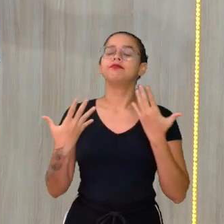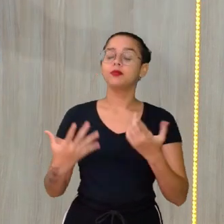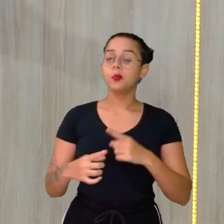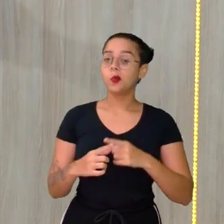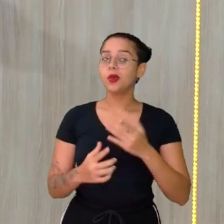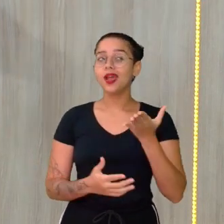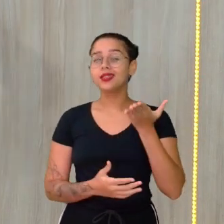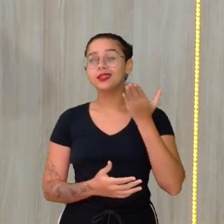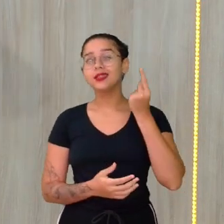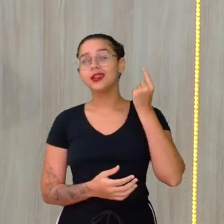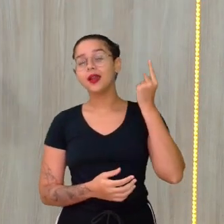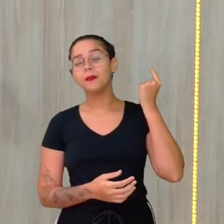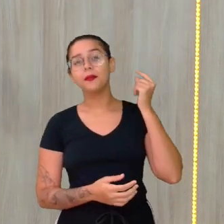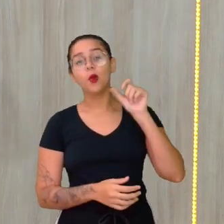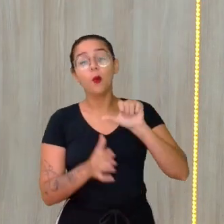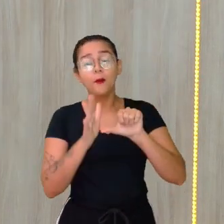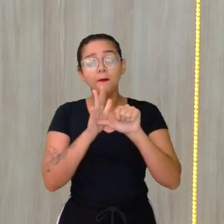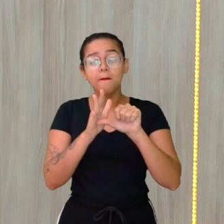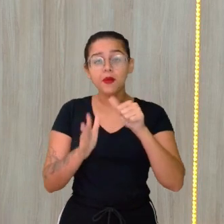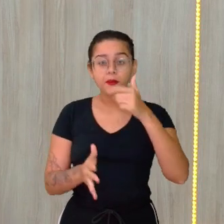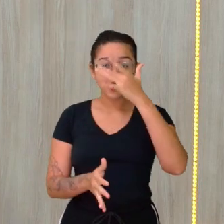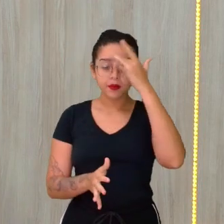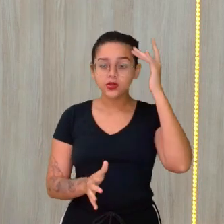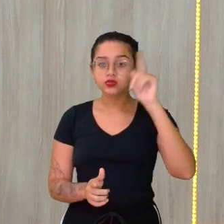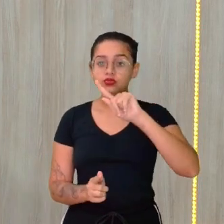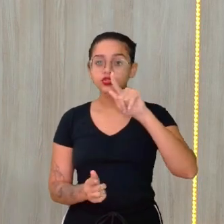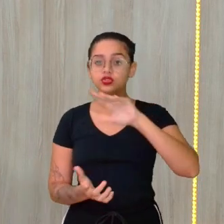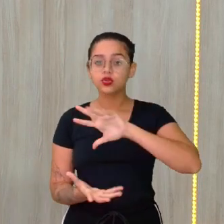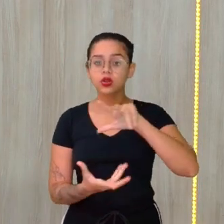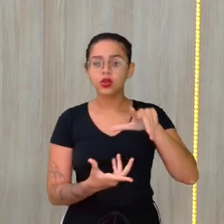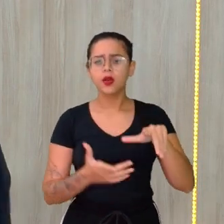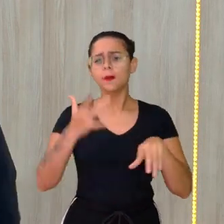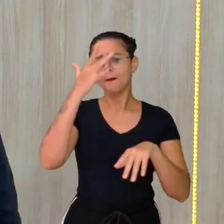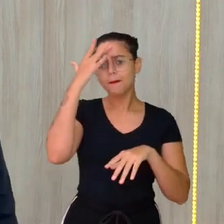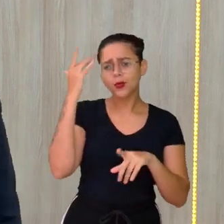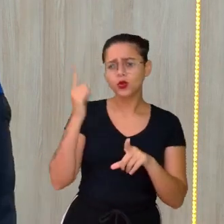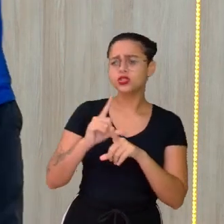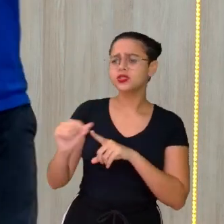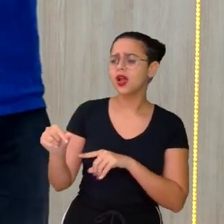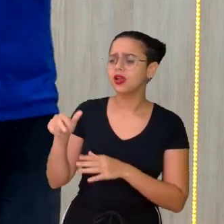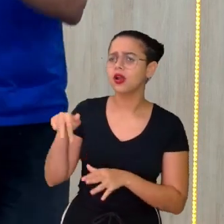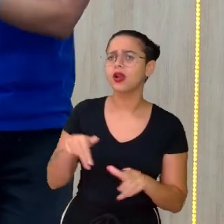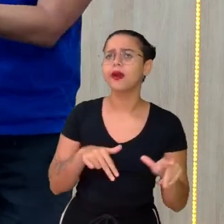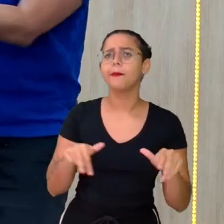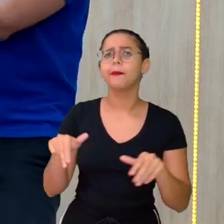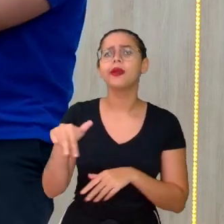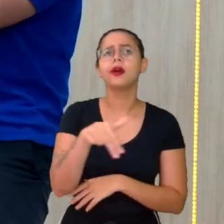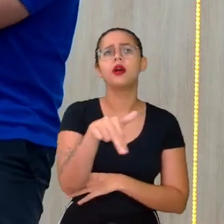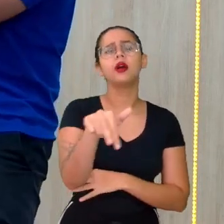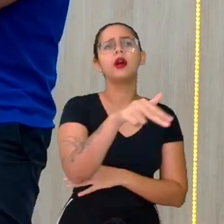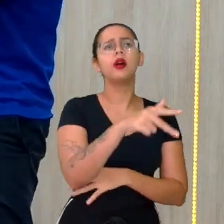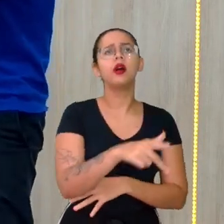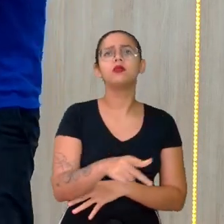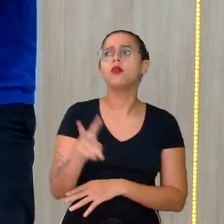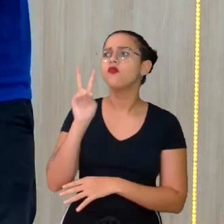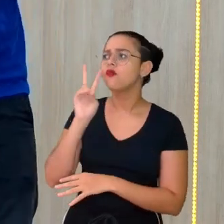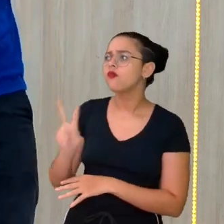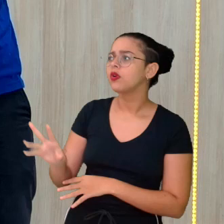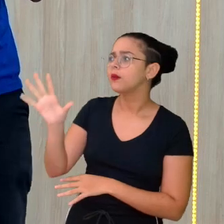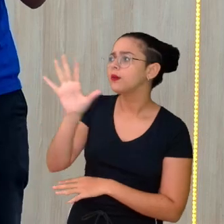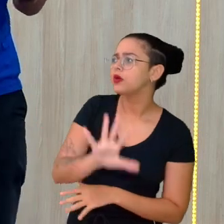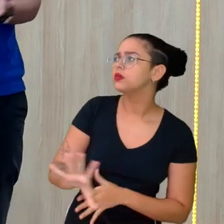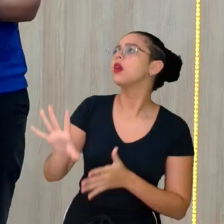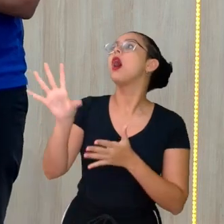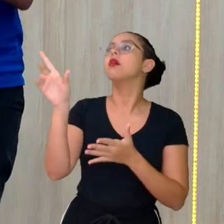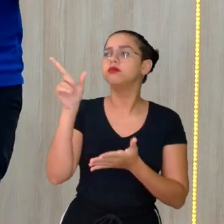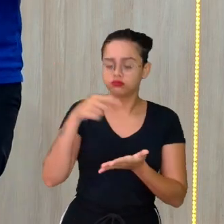os primeiros geógrafos, eles eram pessoas que saíam por aí caminhando, né, descrevendo as paisagens, descrevendo